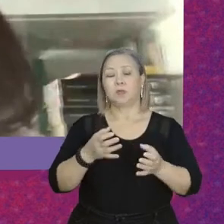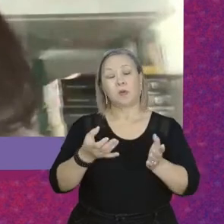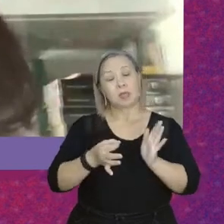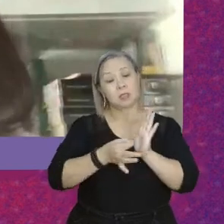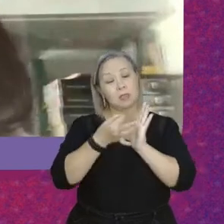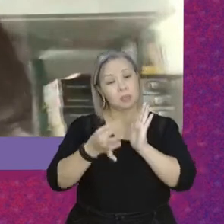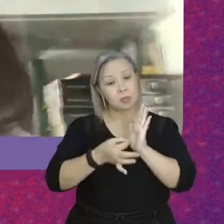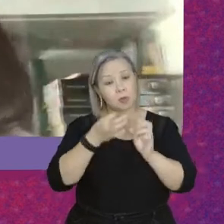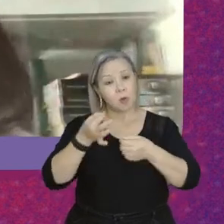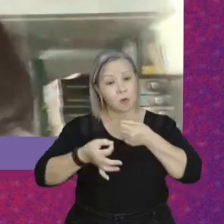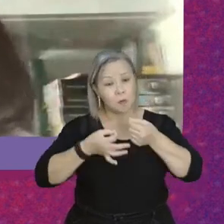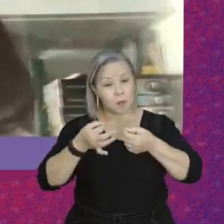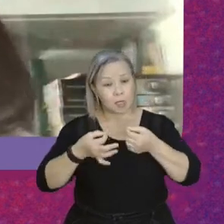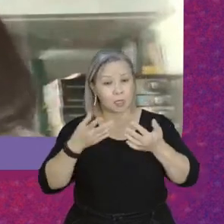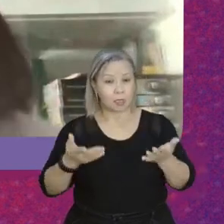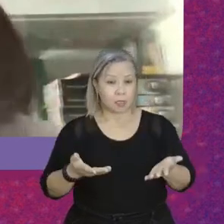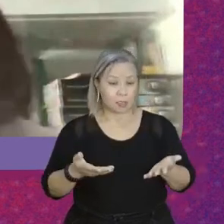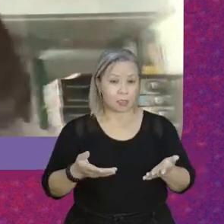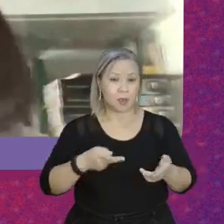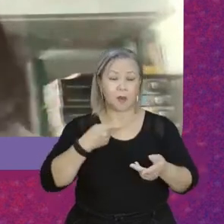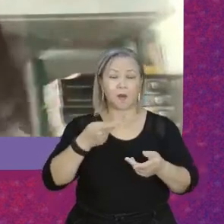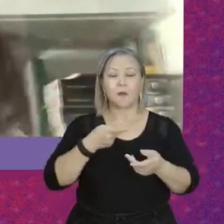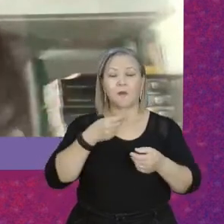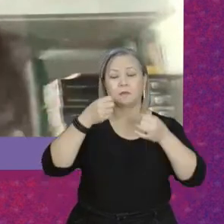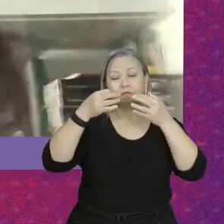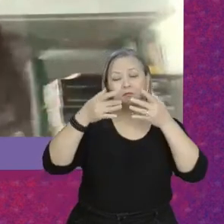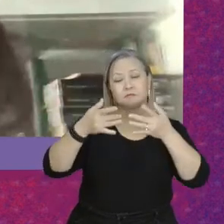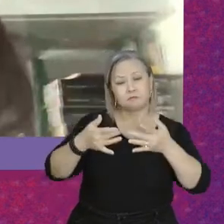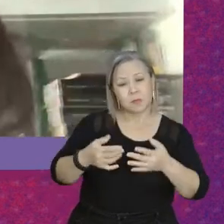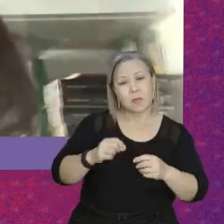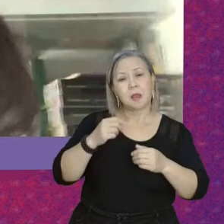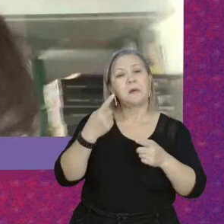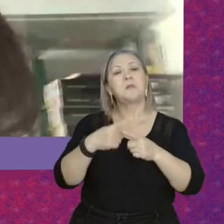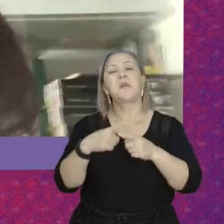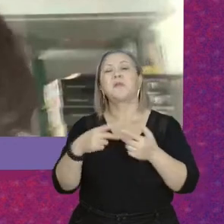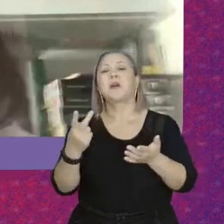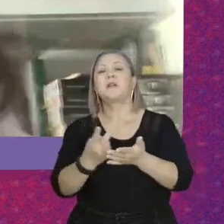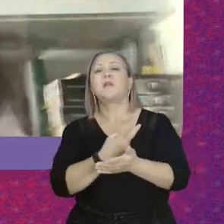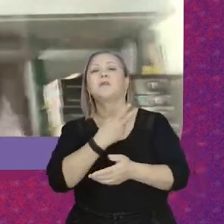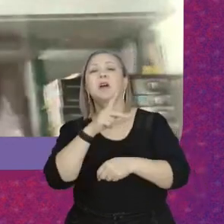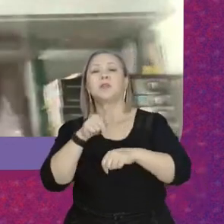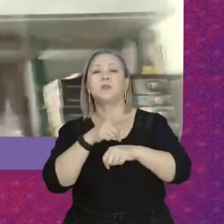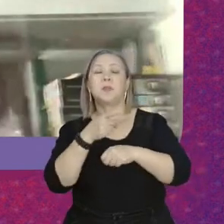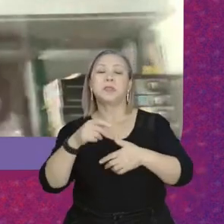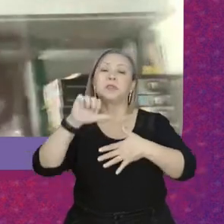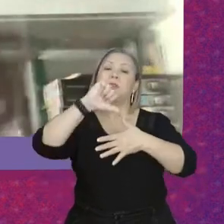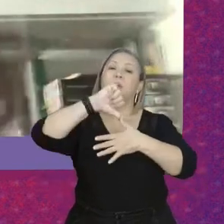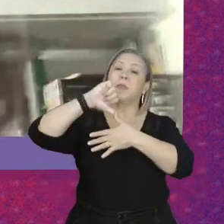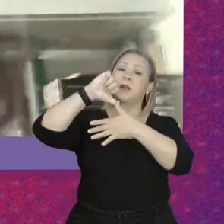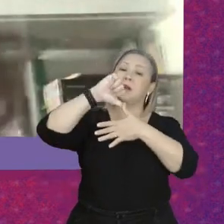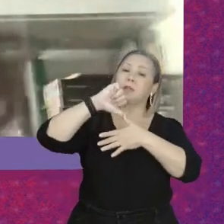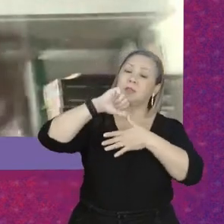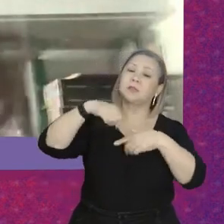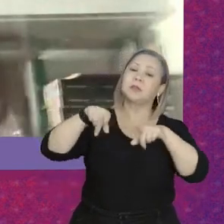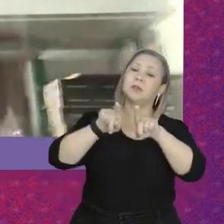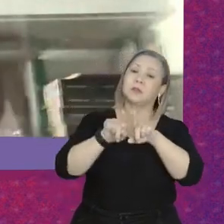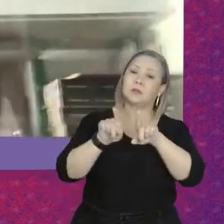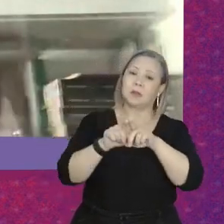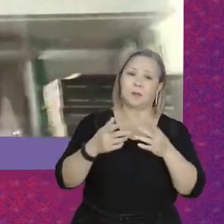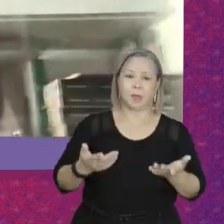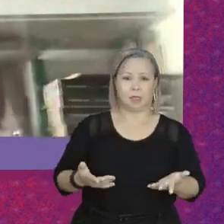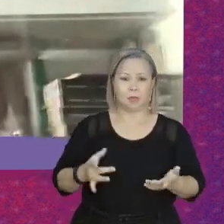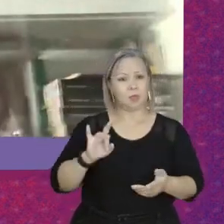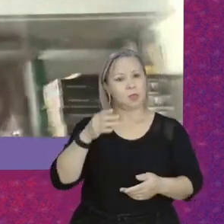que nós dialogássemos um pouco sobre por que isso acontece no nosso país e na América Latina também, porque esse não é um fenômeno